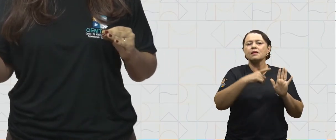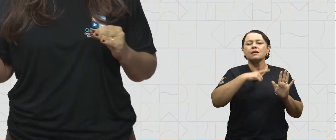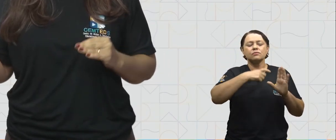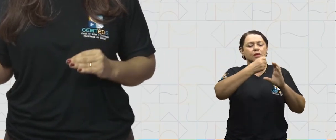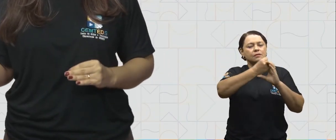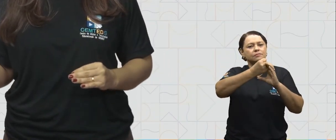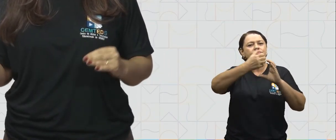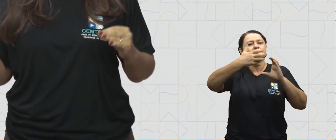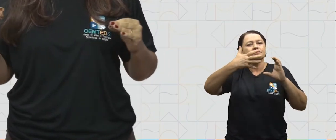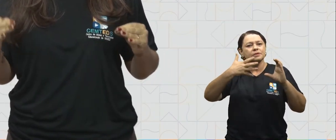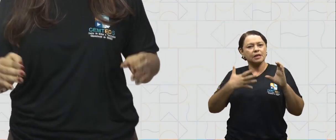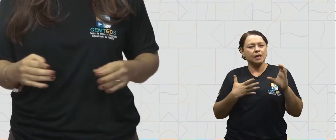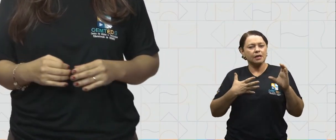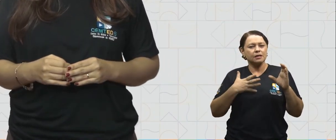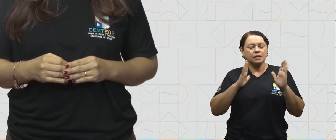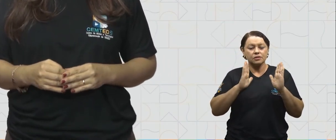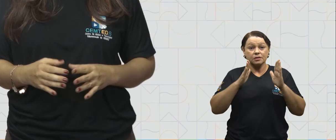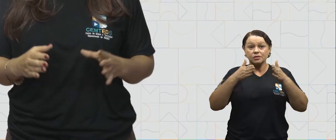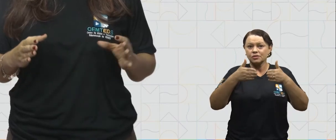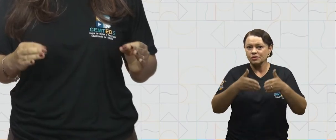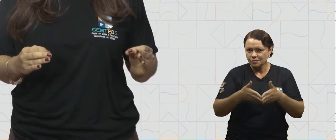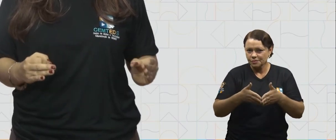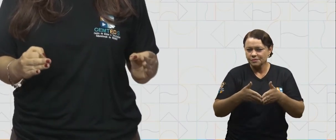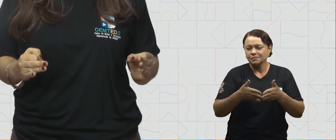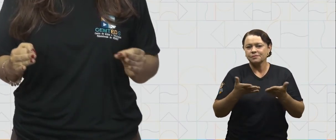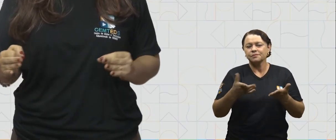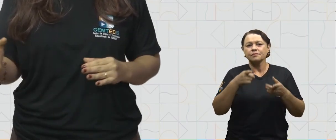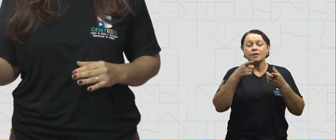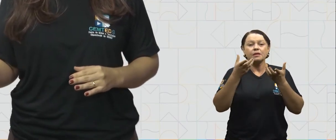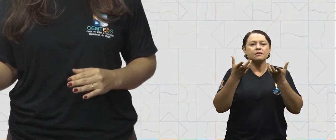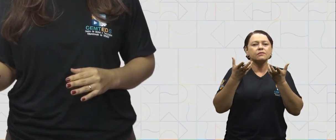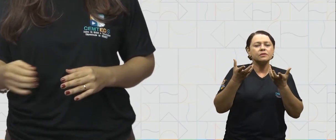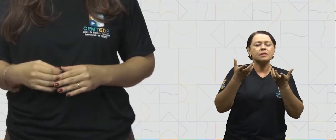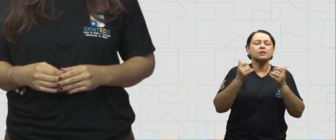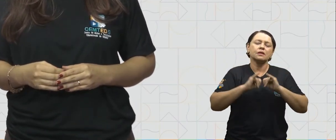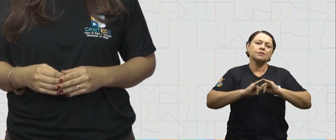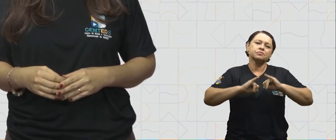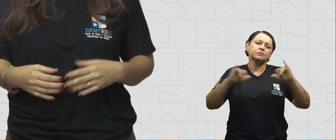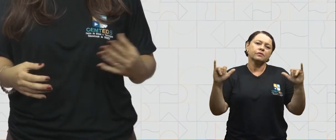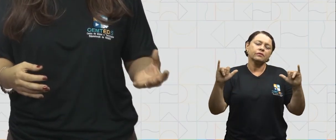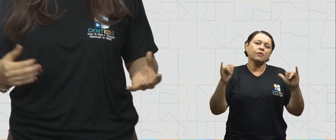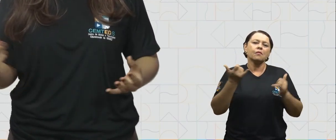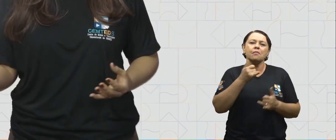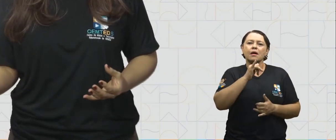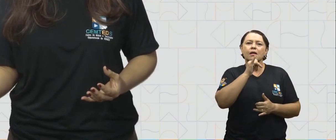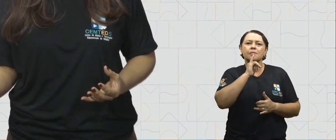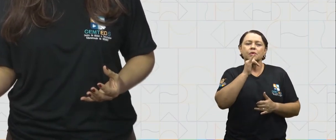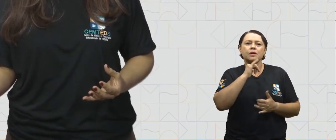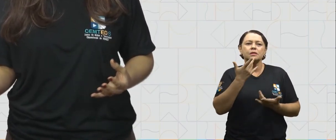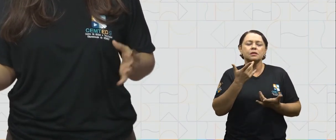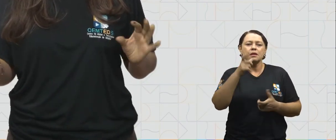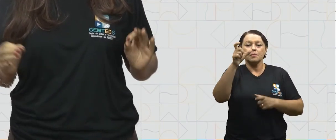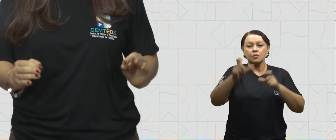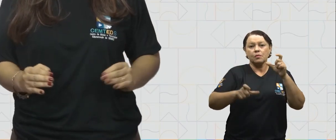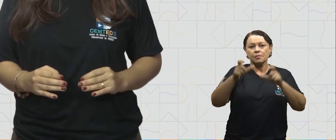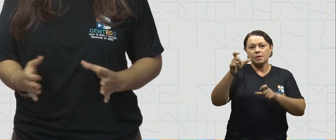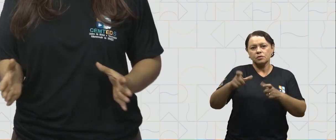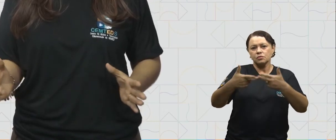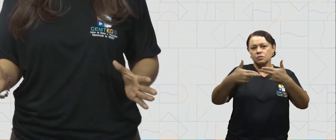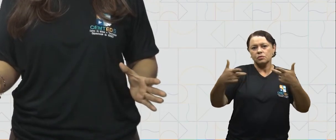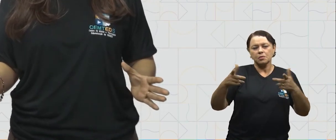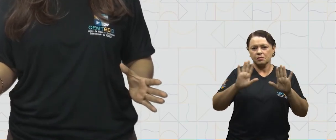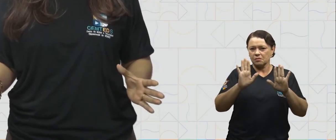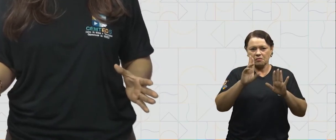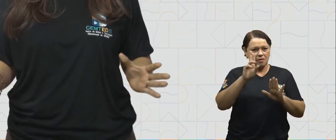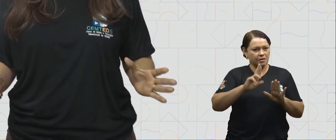tem características específicas. Se você quiser informar, por exemplo, alguém sobre algo, não vai ser por